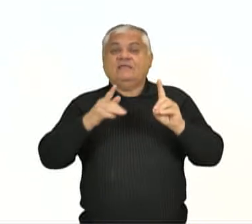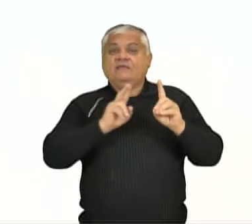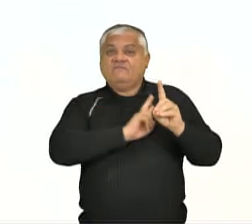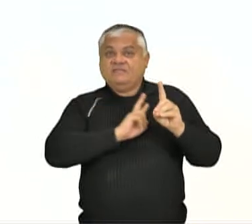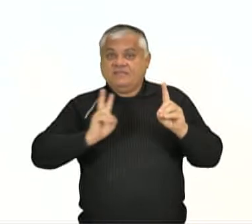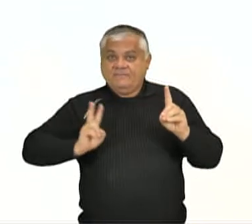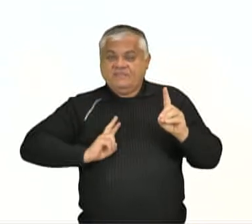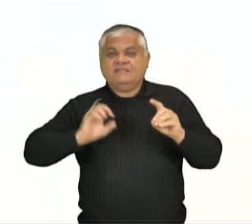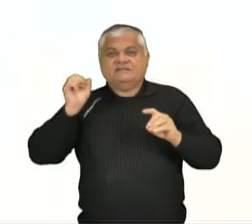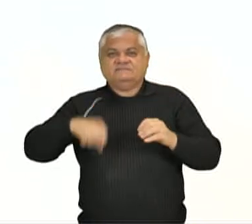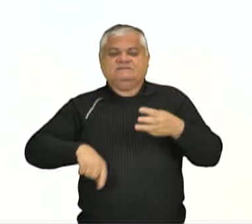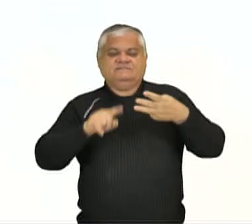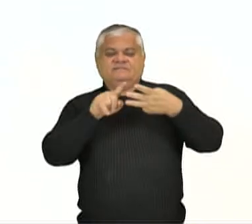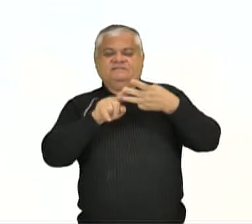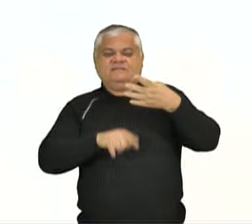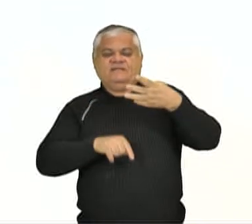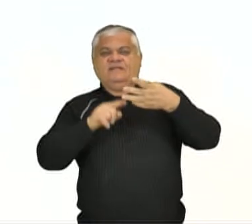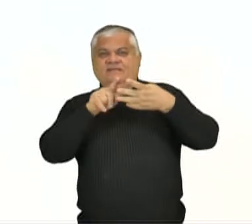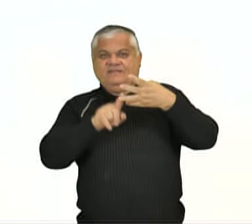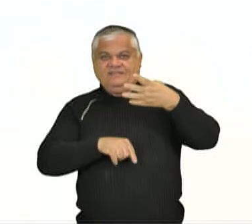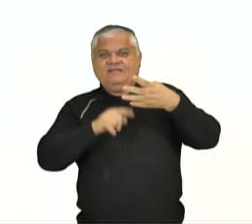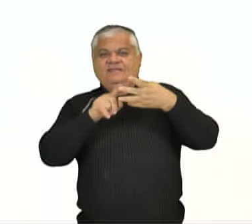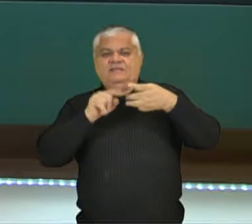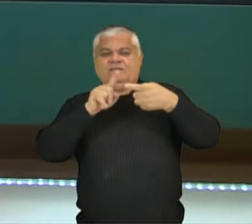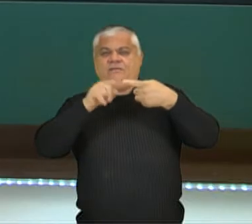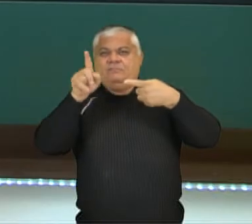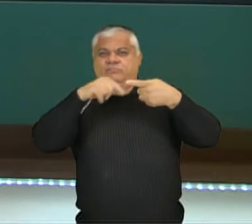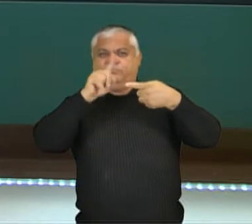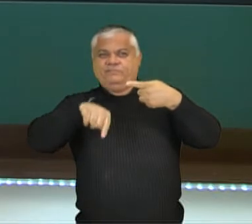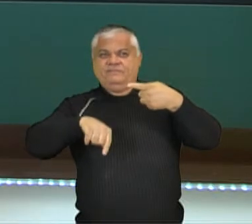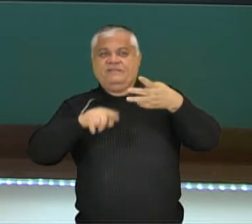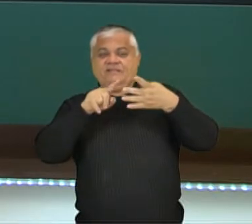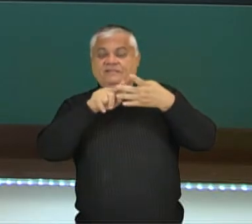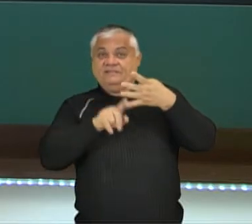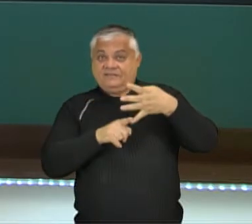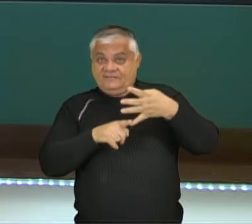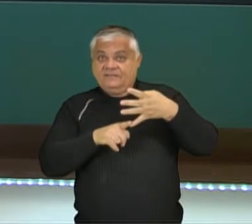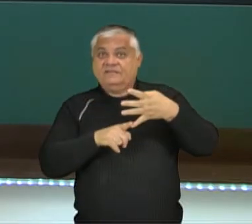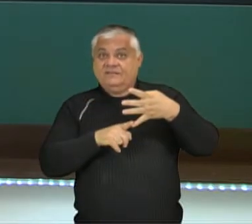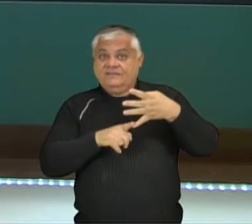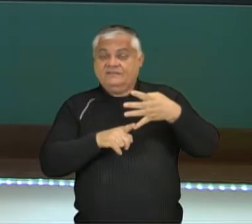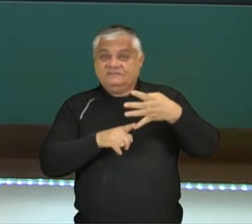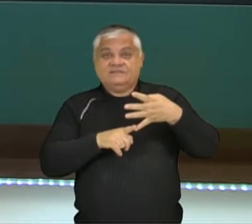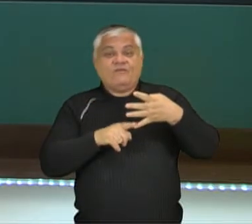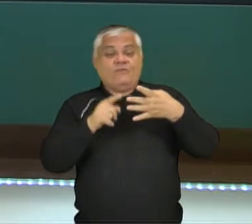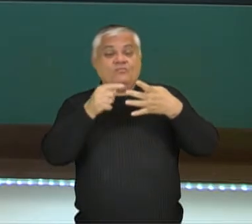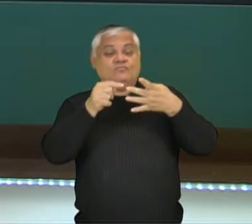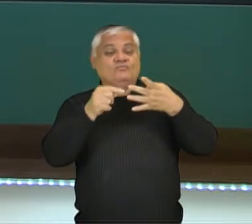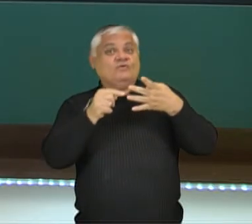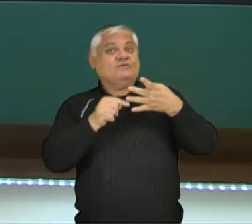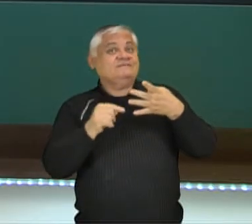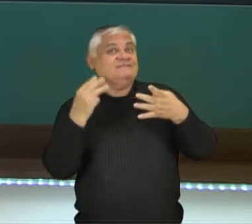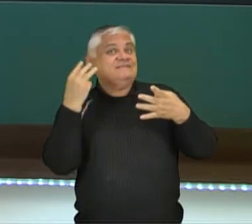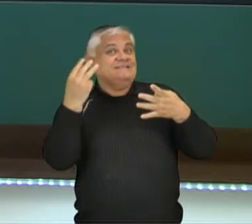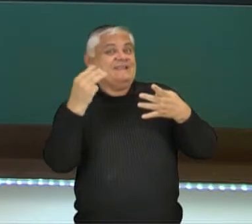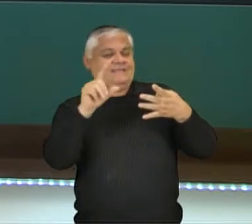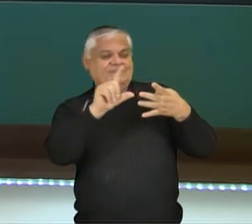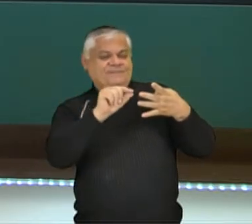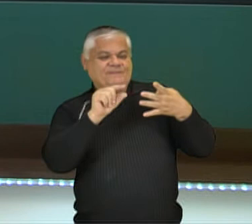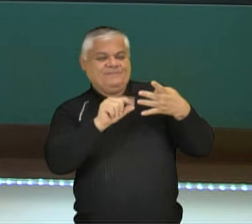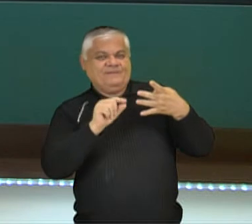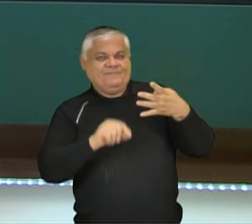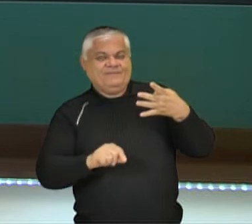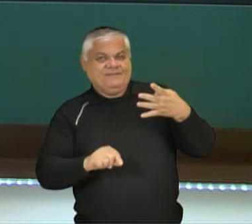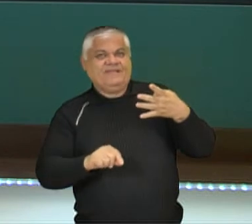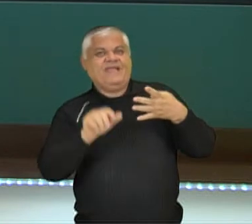nutricional? Sim, perfeito. Então nós temos, né? E aqui, ó, pessoal, as alternativas, olhar direitinho o enunciado, que daí